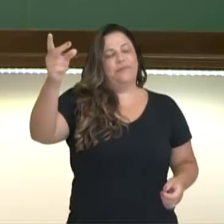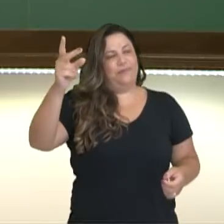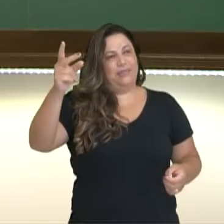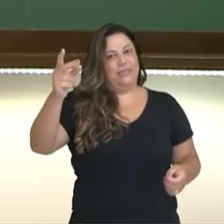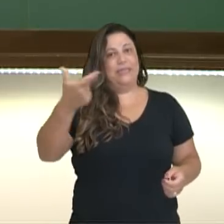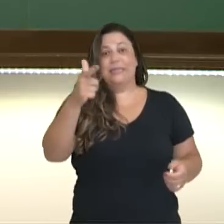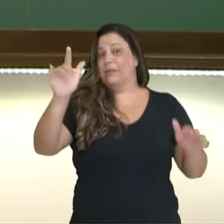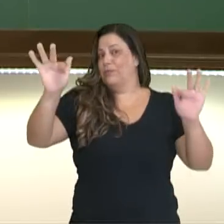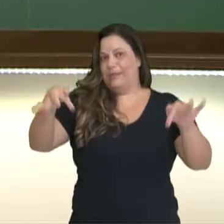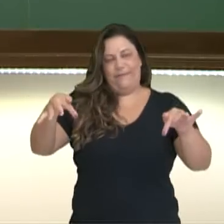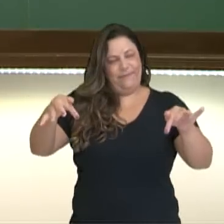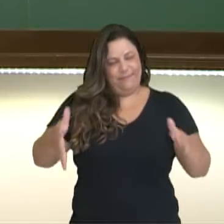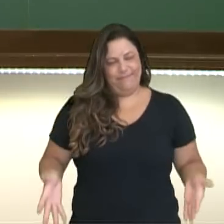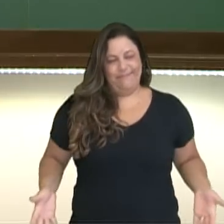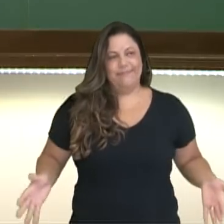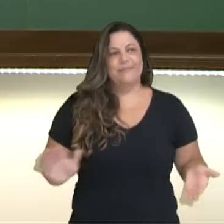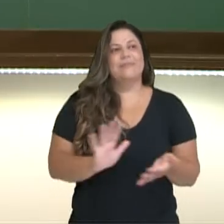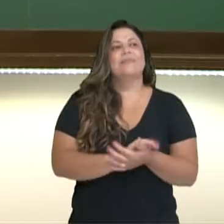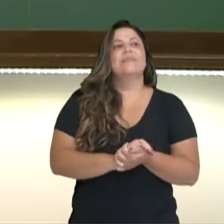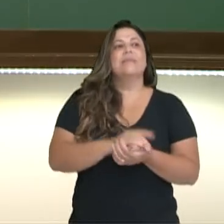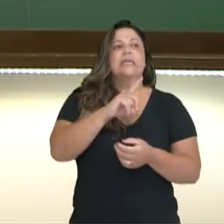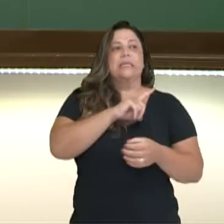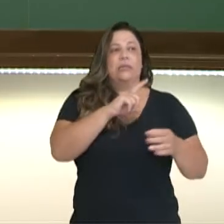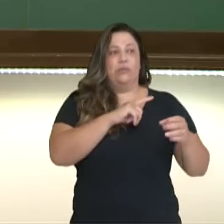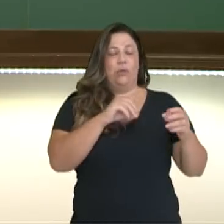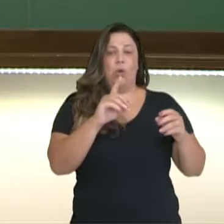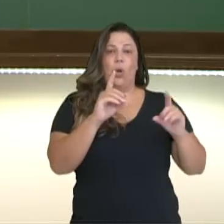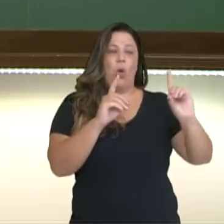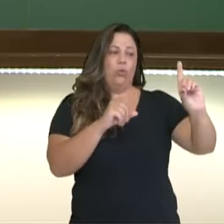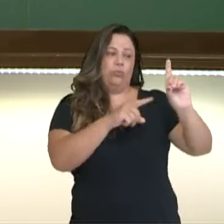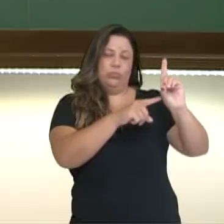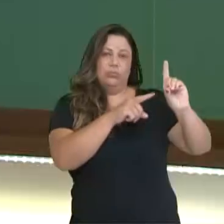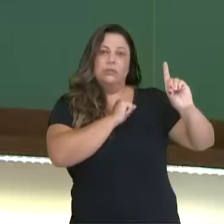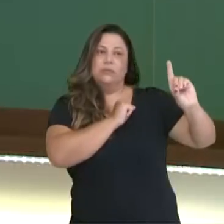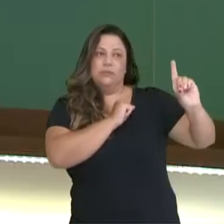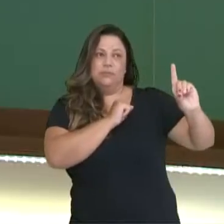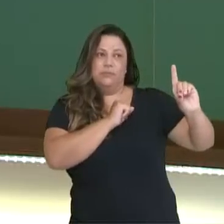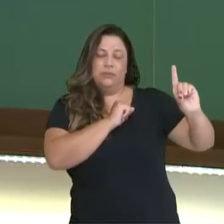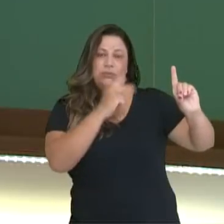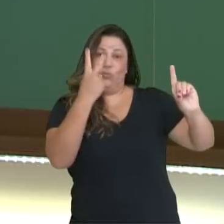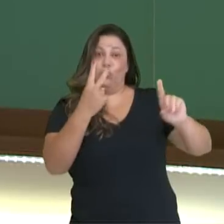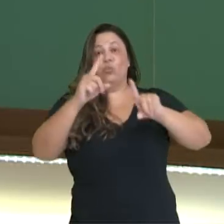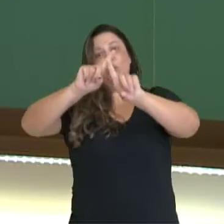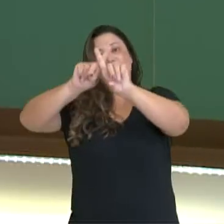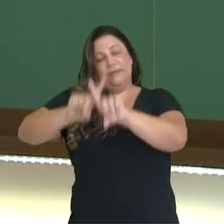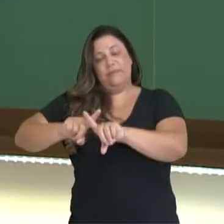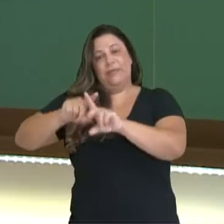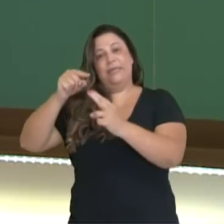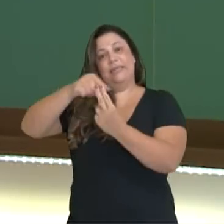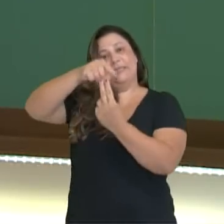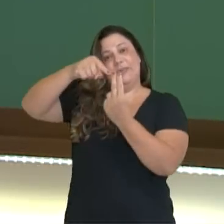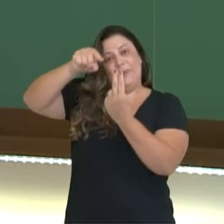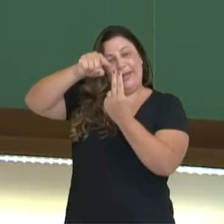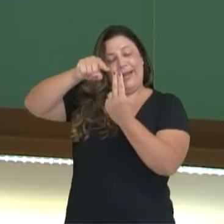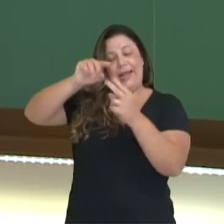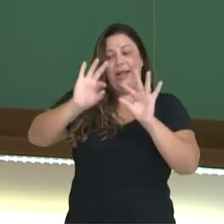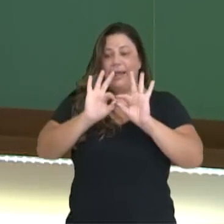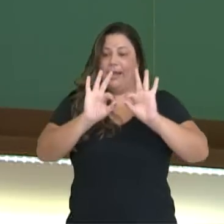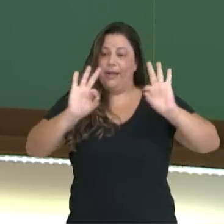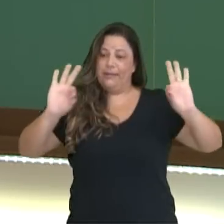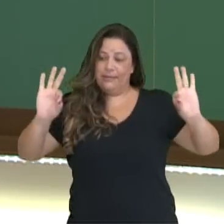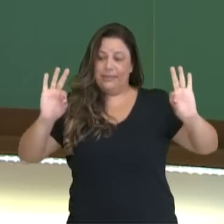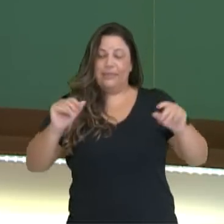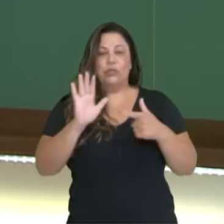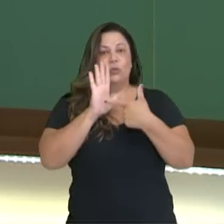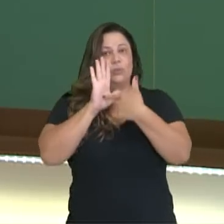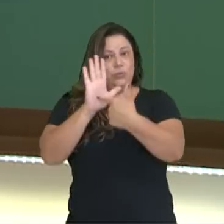então nada se repete. Então, aqui eu tenho o diâmetro, que é 2 vezes o raio, o comprimento, e deixo aqui indicado para